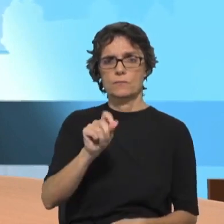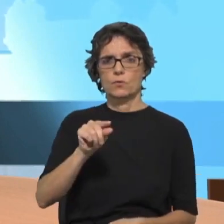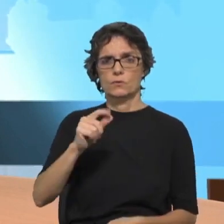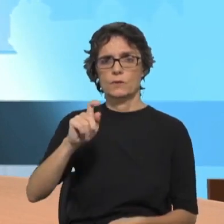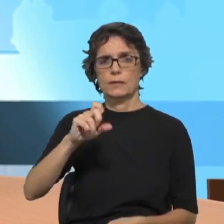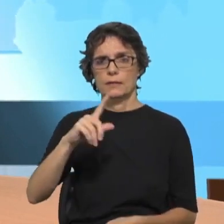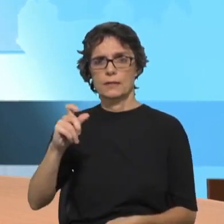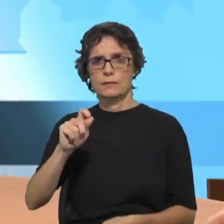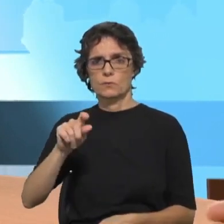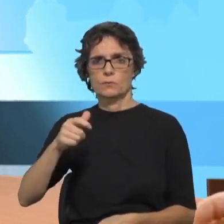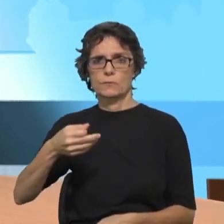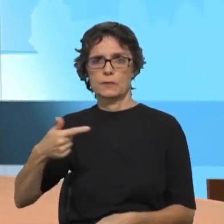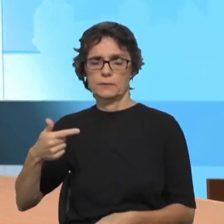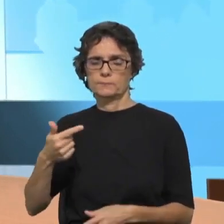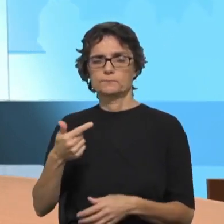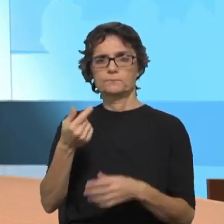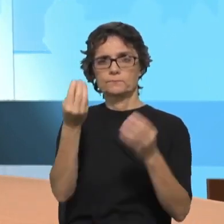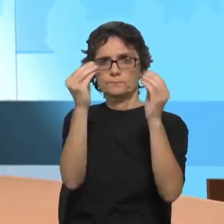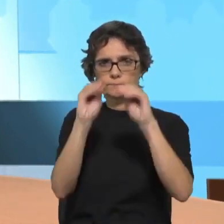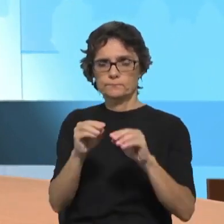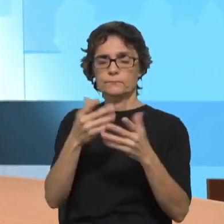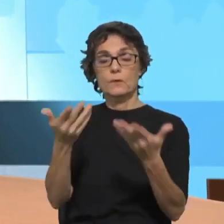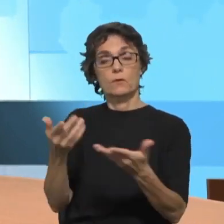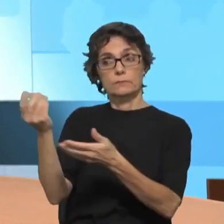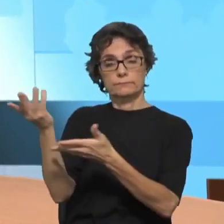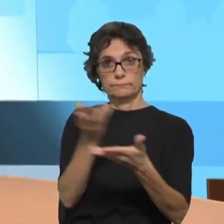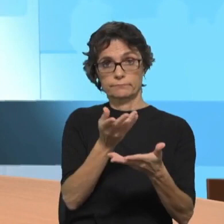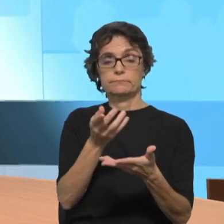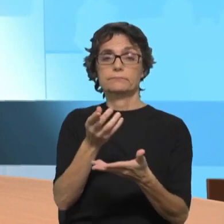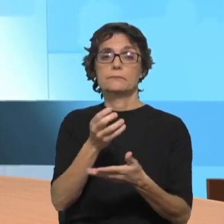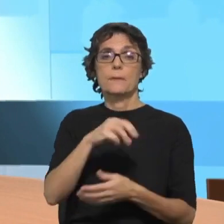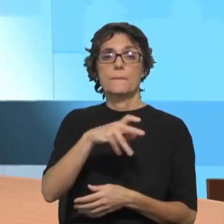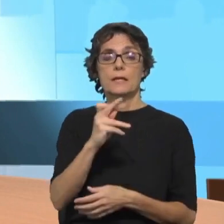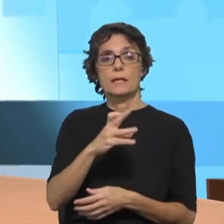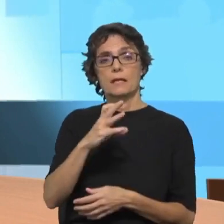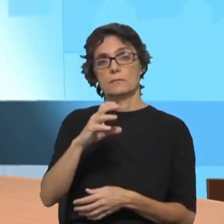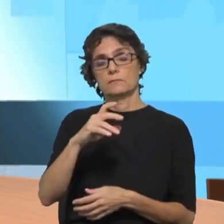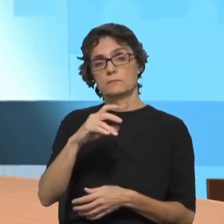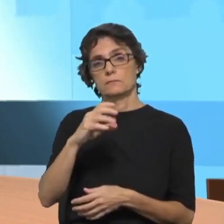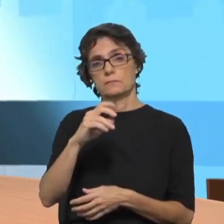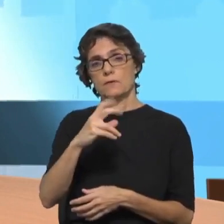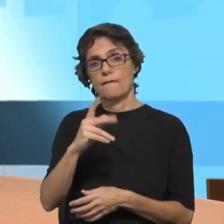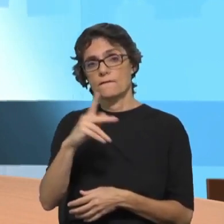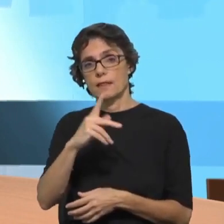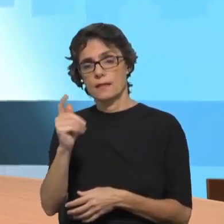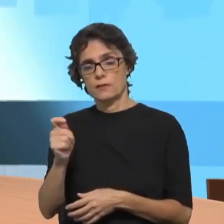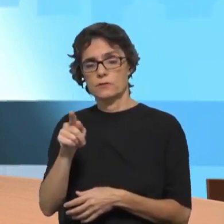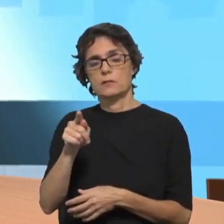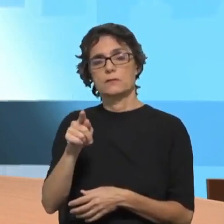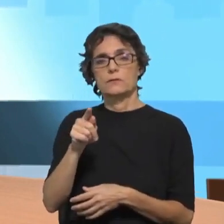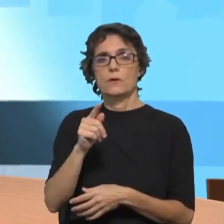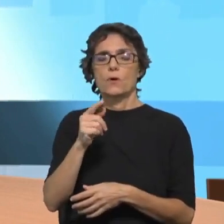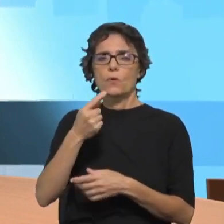Agora, as conversas de Maria João Avilés na Capela do Rato e Deus em Nós trará alguns nomes que são